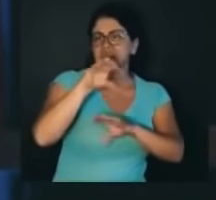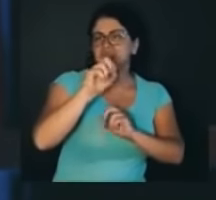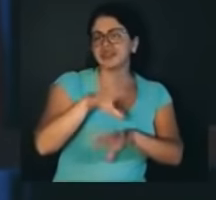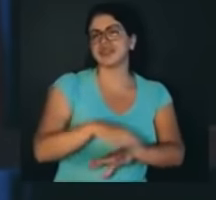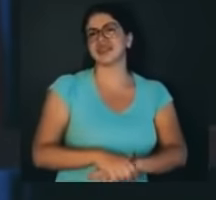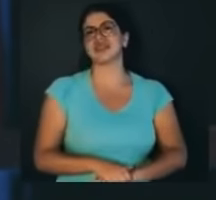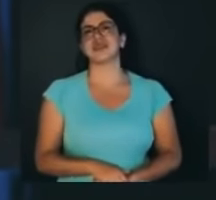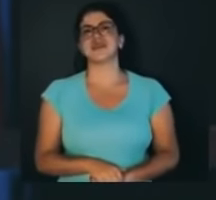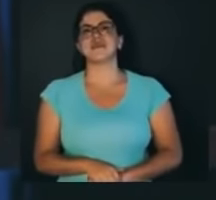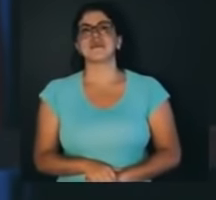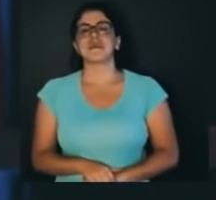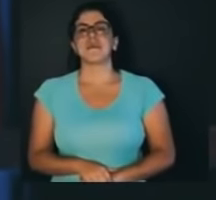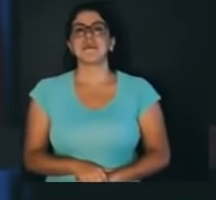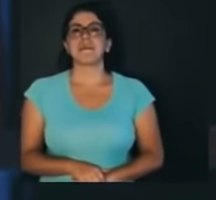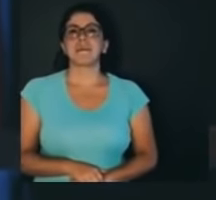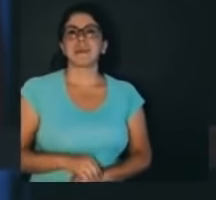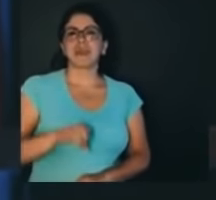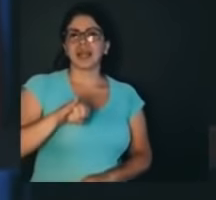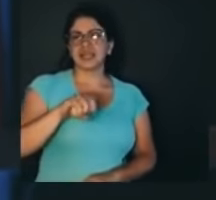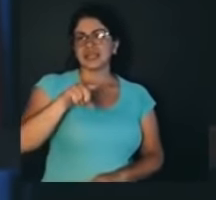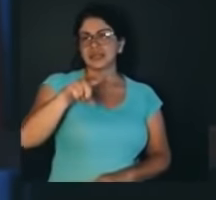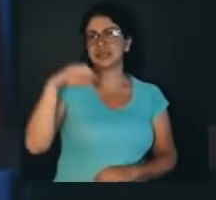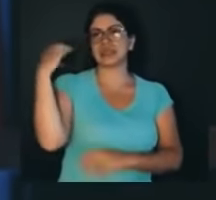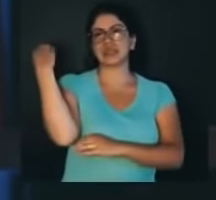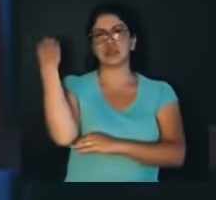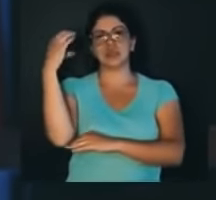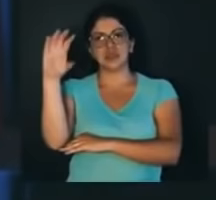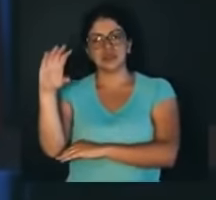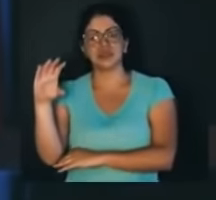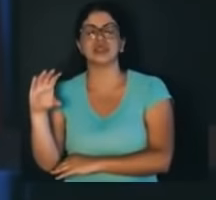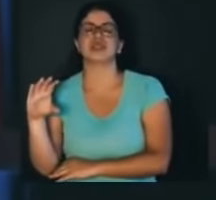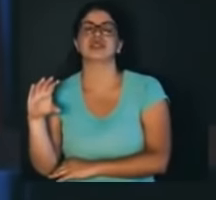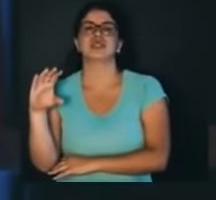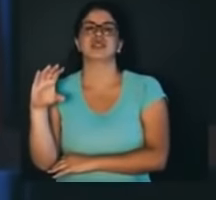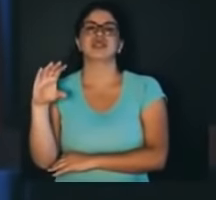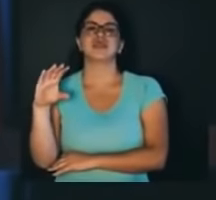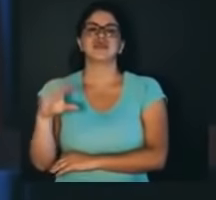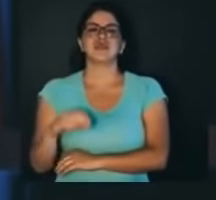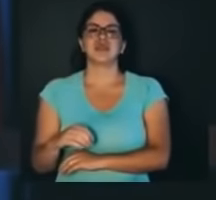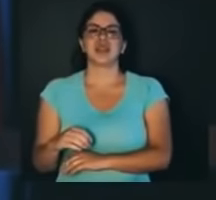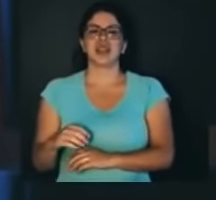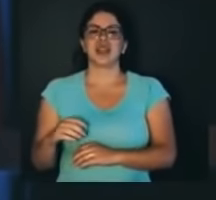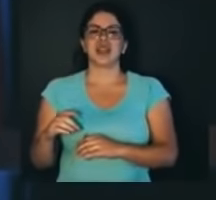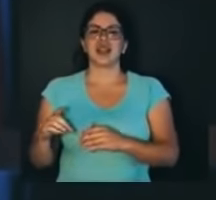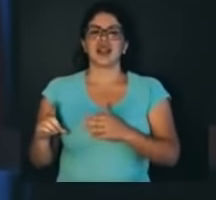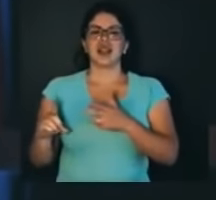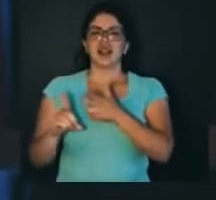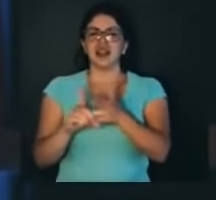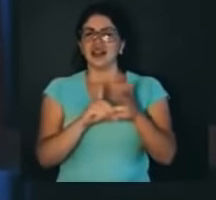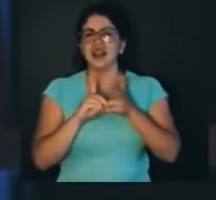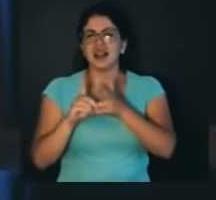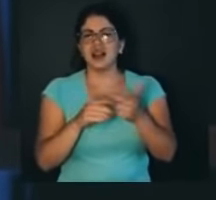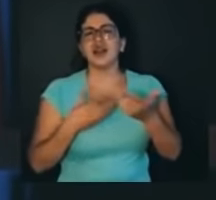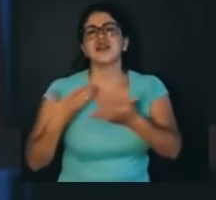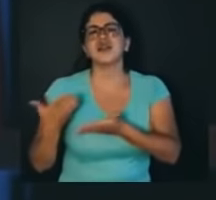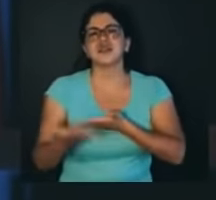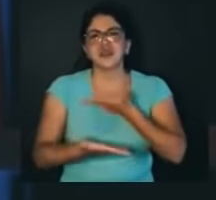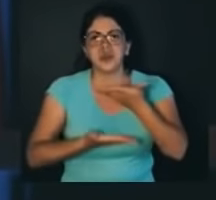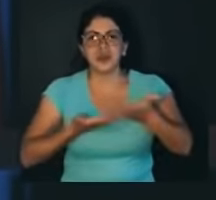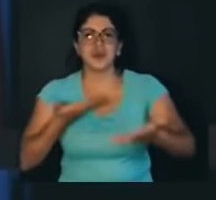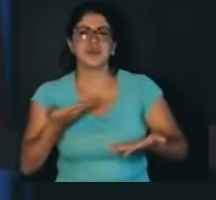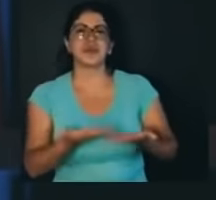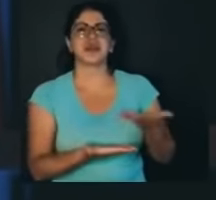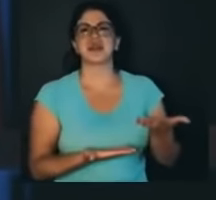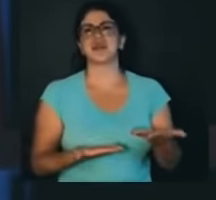palavra do Senhor. Se você ainda não compartilhou essa live, compartilhe para que mais vidas sejam abençoadas em